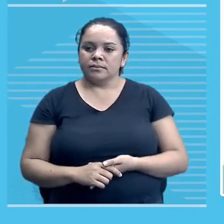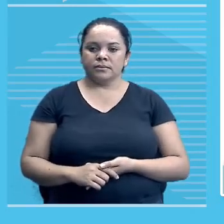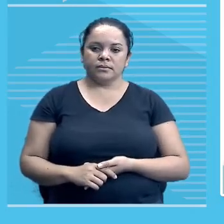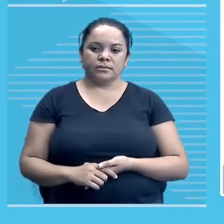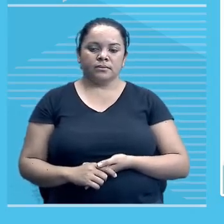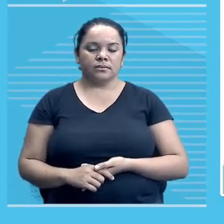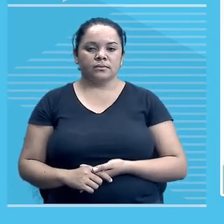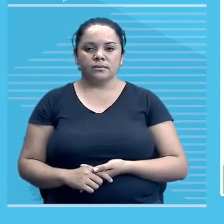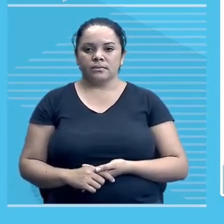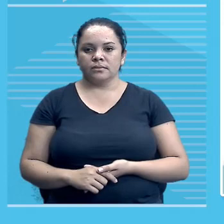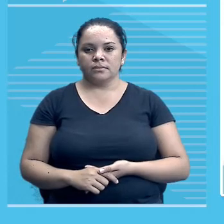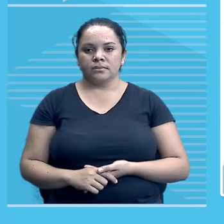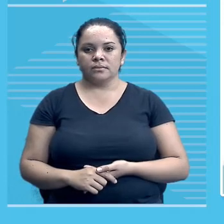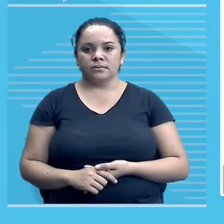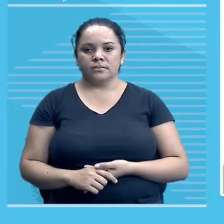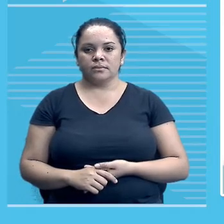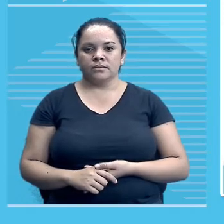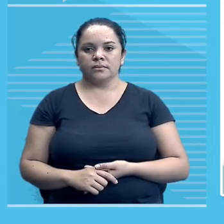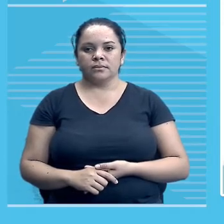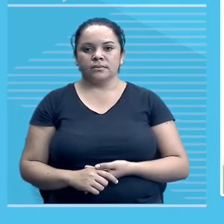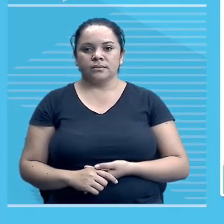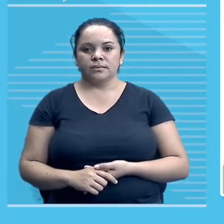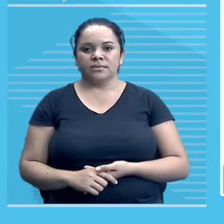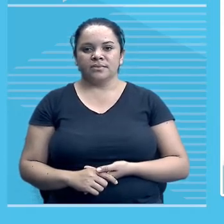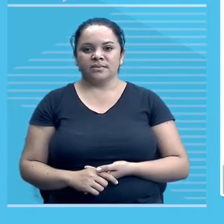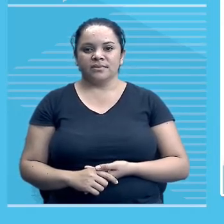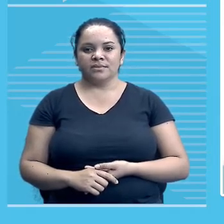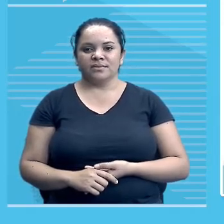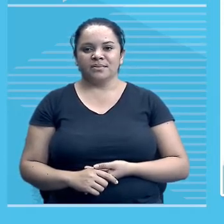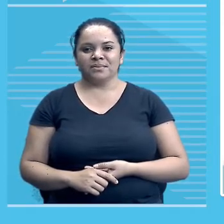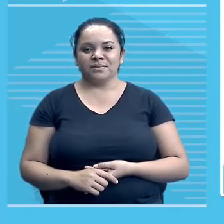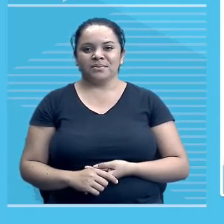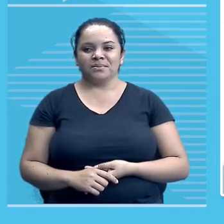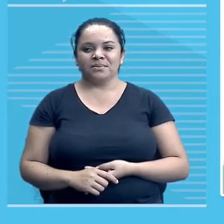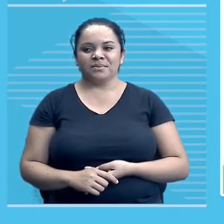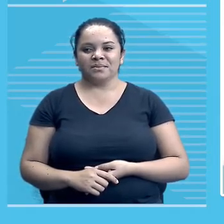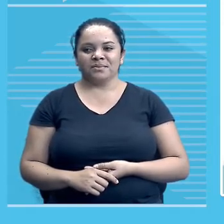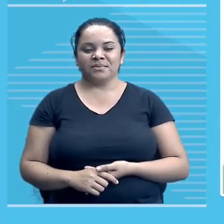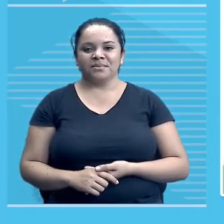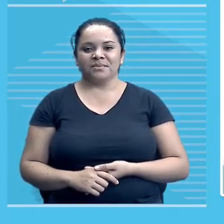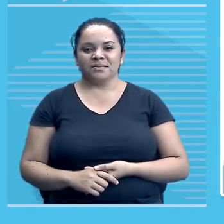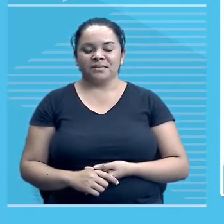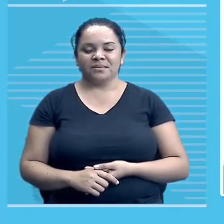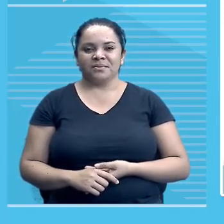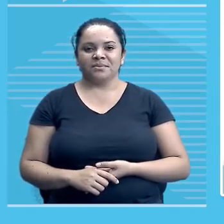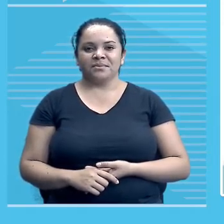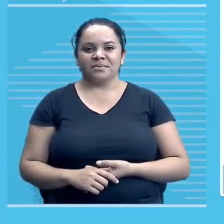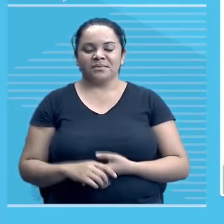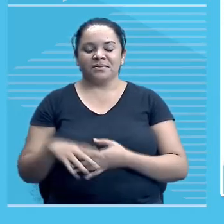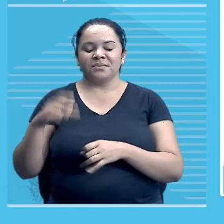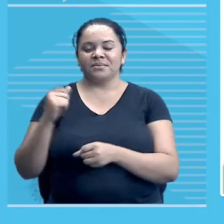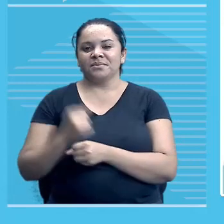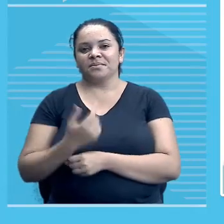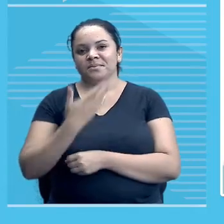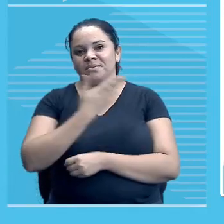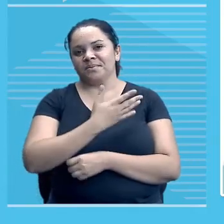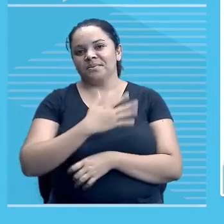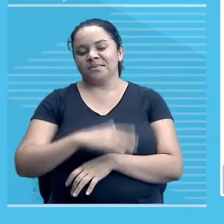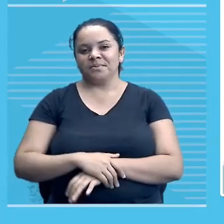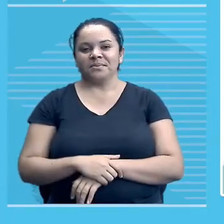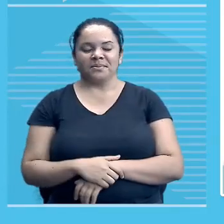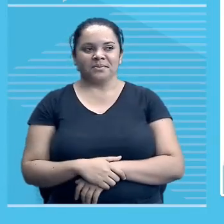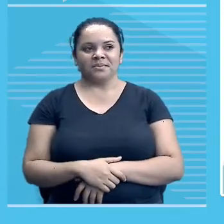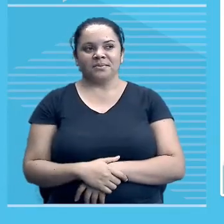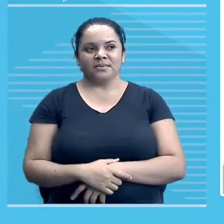mais 400 mais x ao quadrado menos 900, trazendo aqui para o primeiro